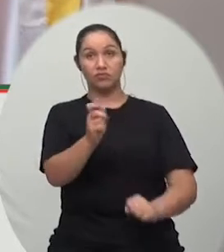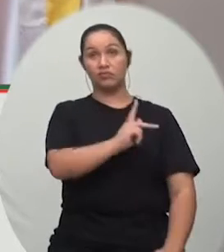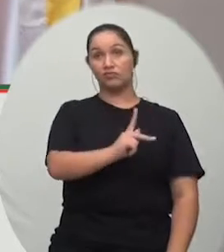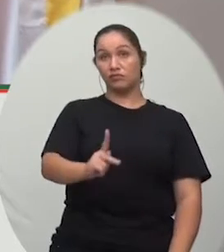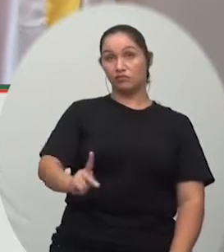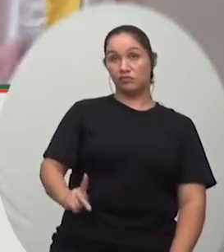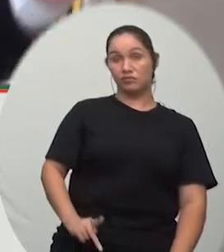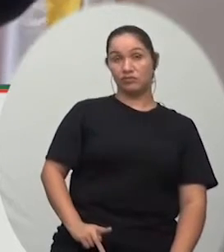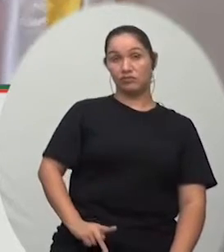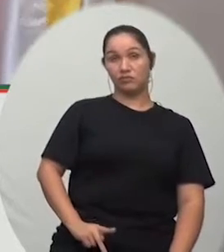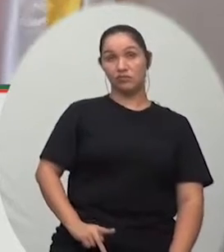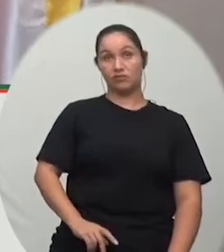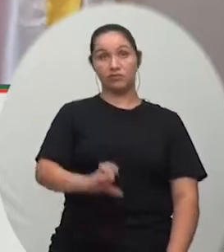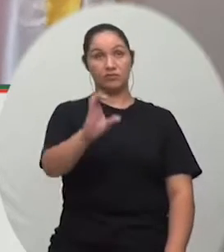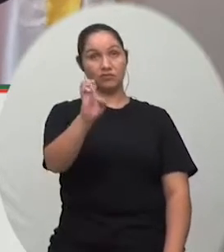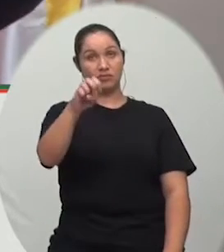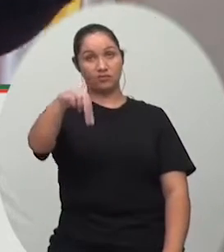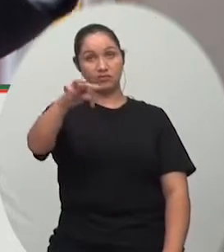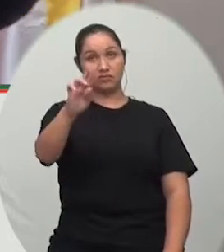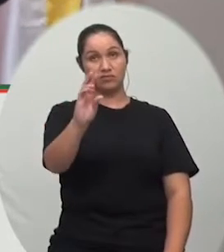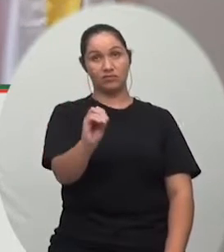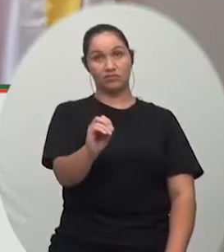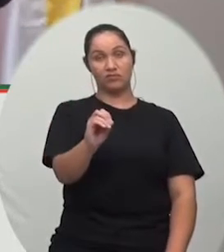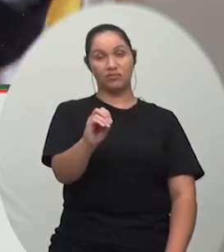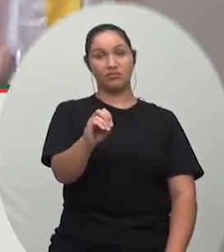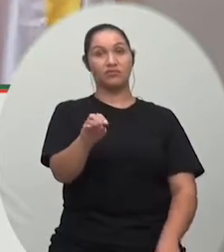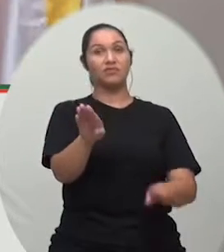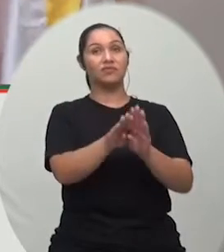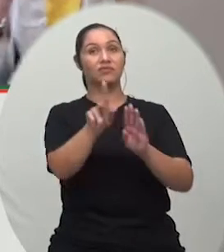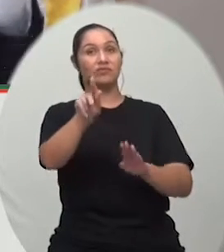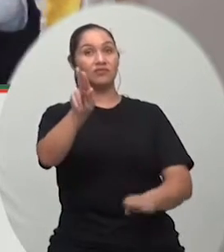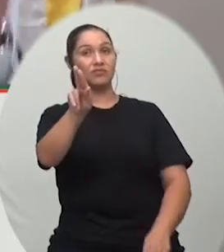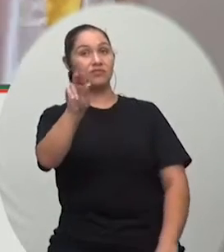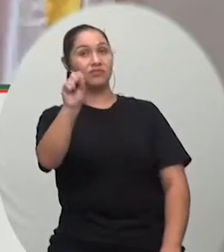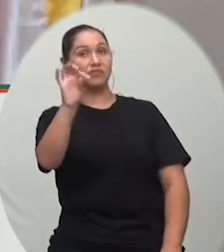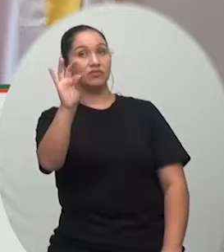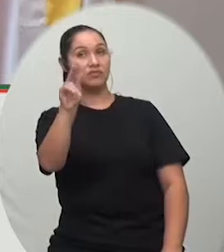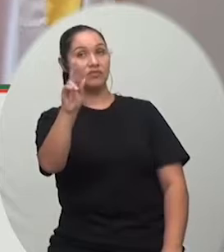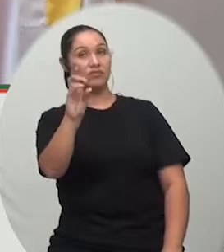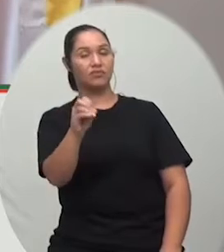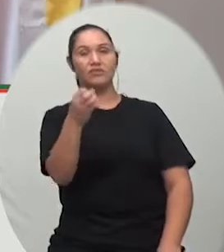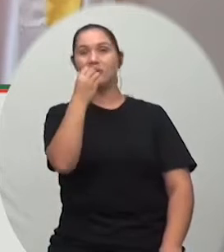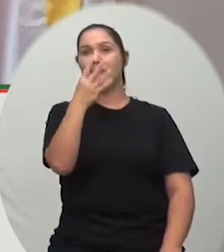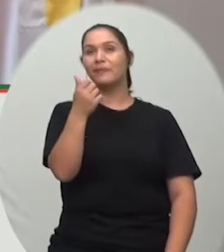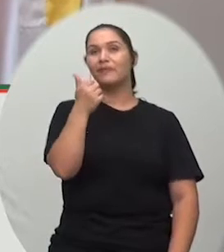Direito. Oh, Gustavo Cipriano também, acadêmico do curso de Direito, bem-vindo.